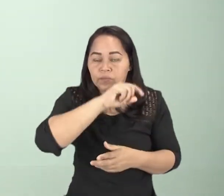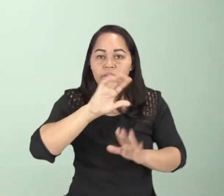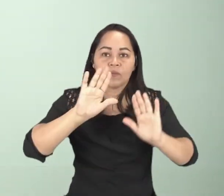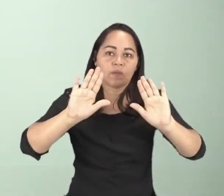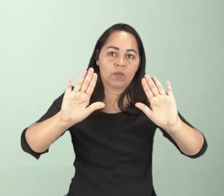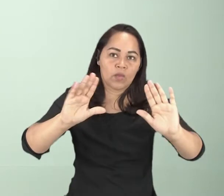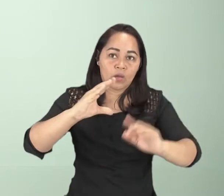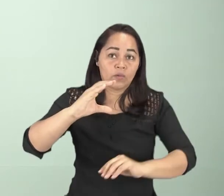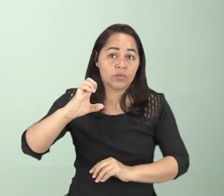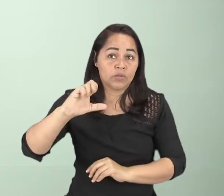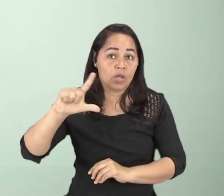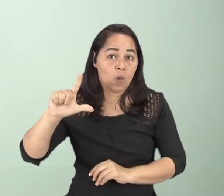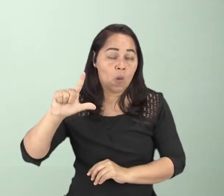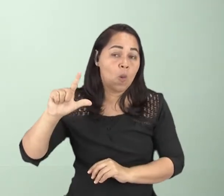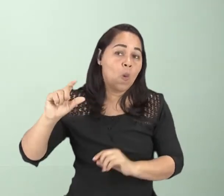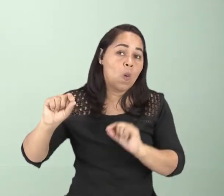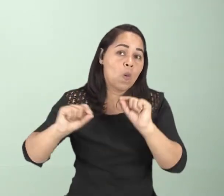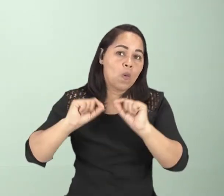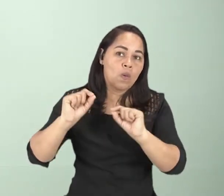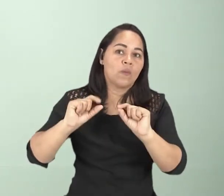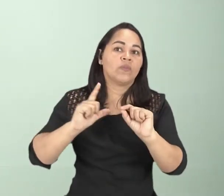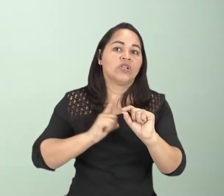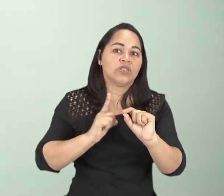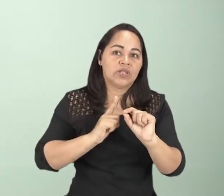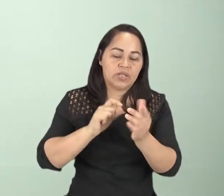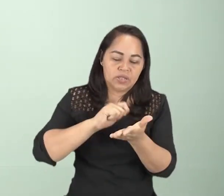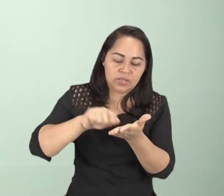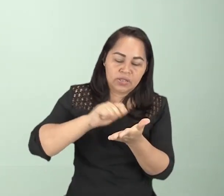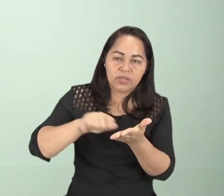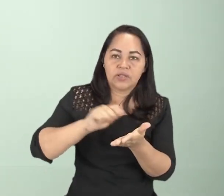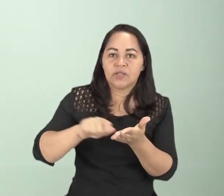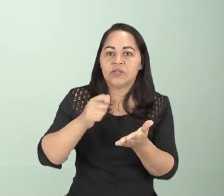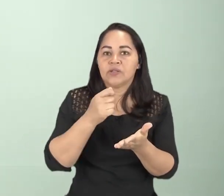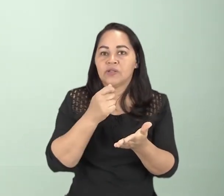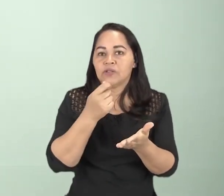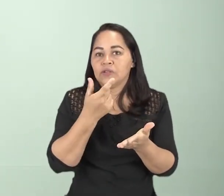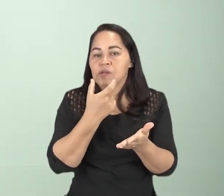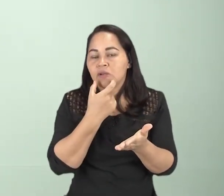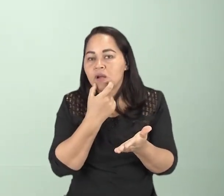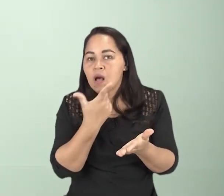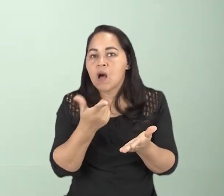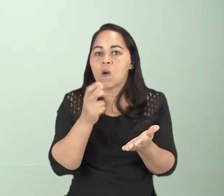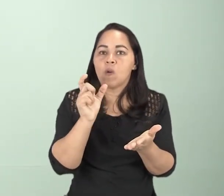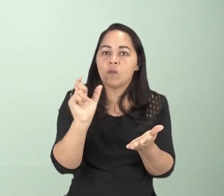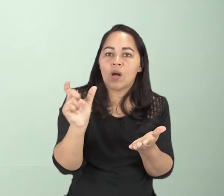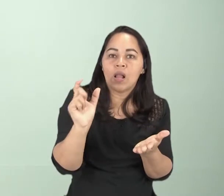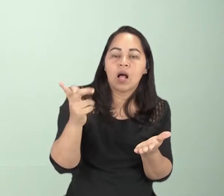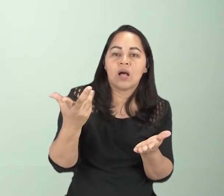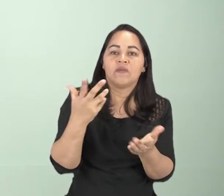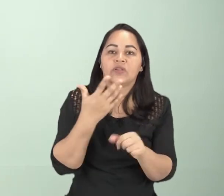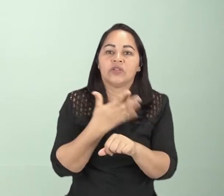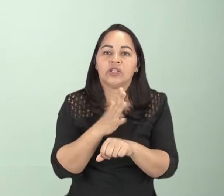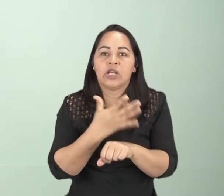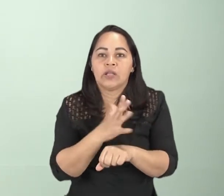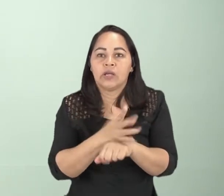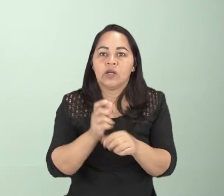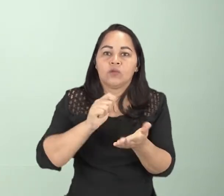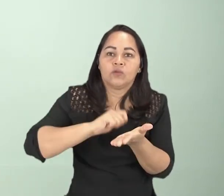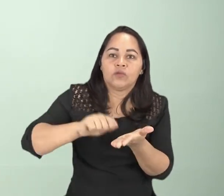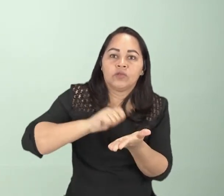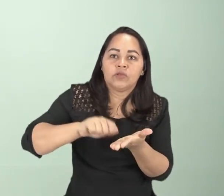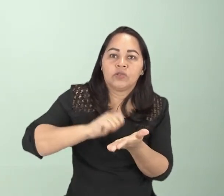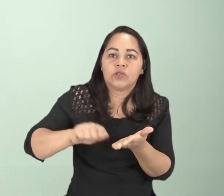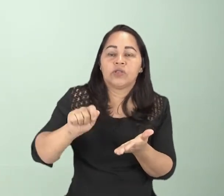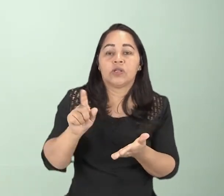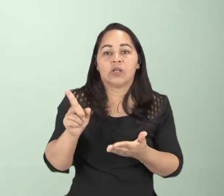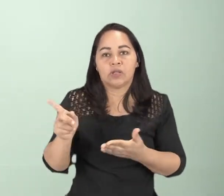você pratica pronúncia, escrita de palavras. Eu, inclusive, até recomendo bastante para os meus alunos, né, que sou professora de